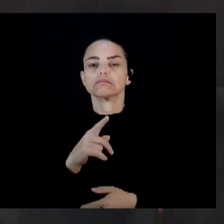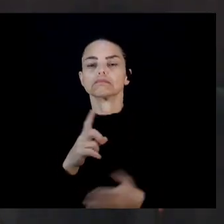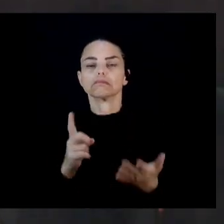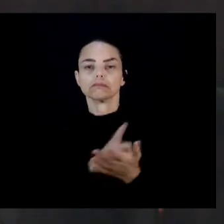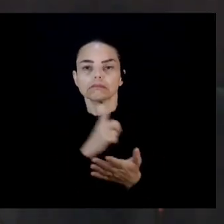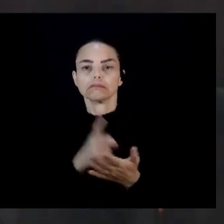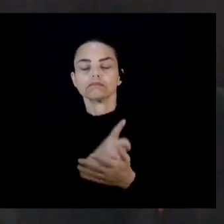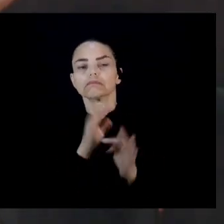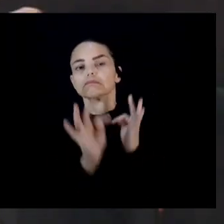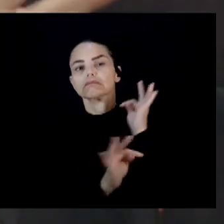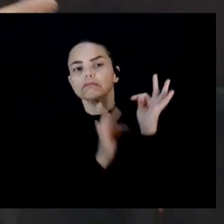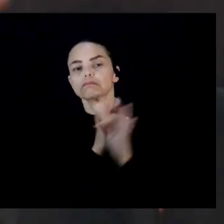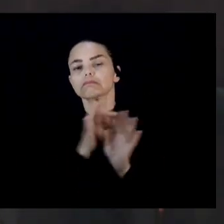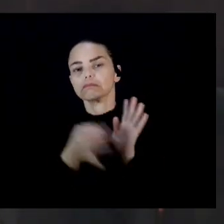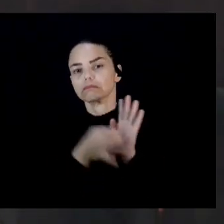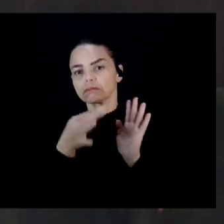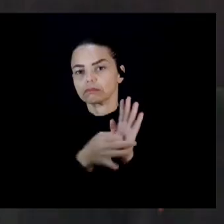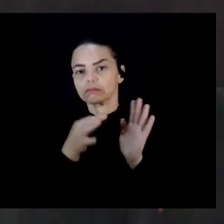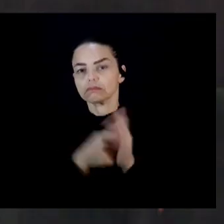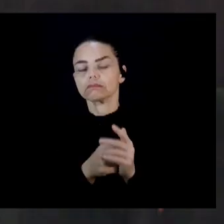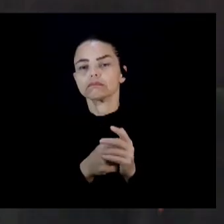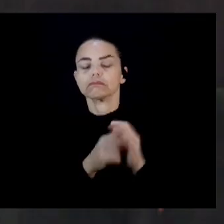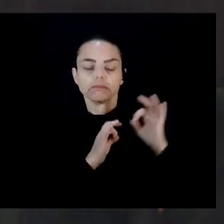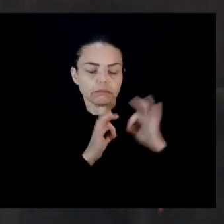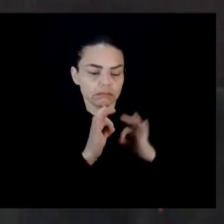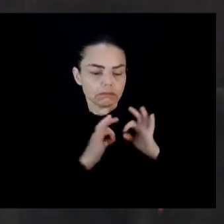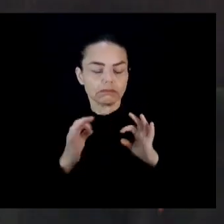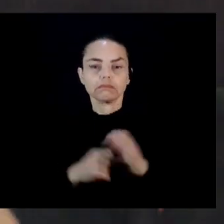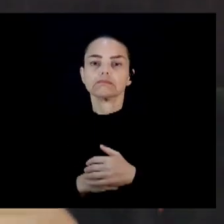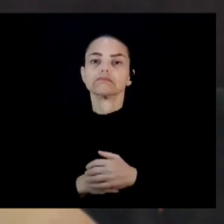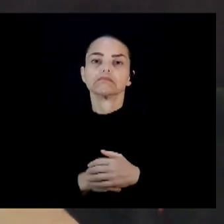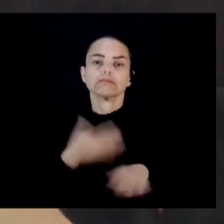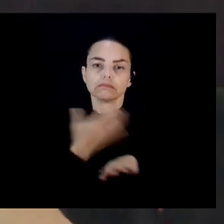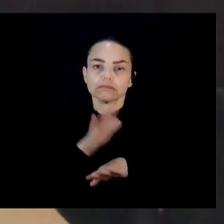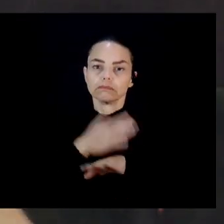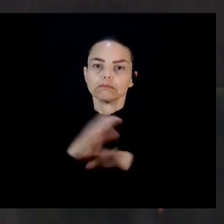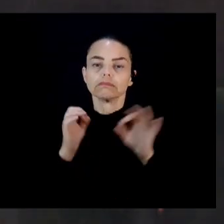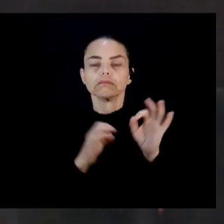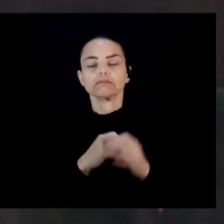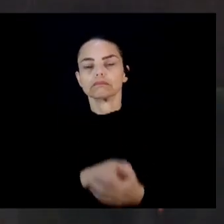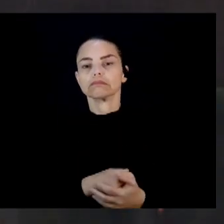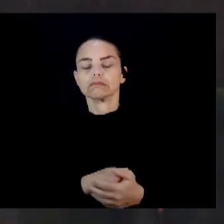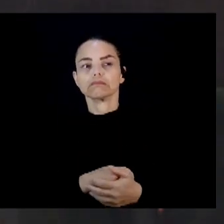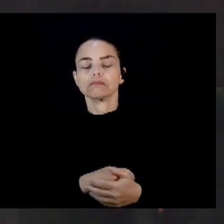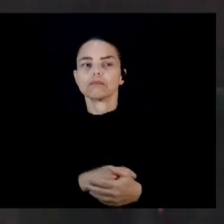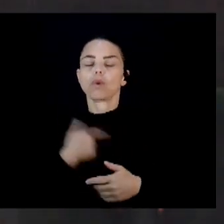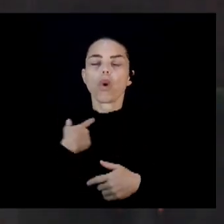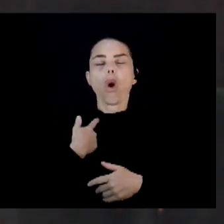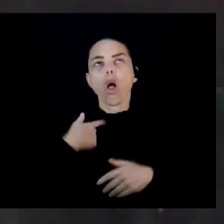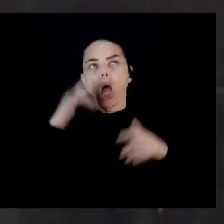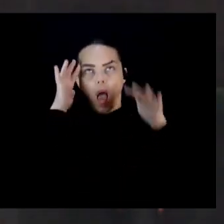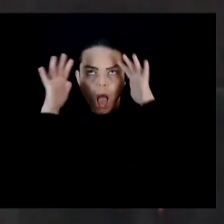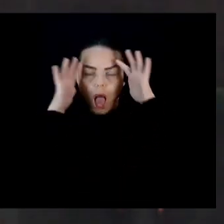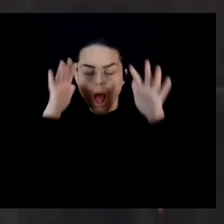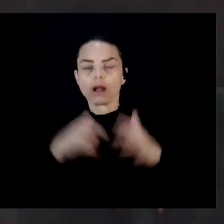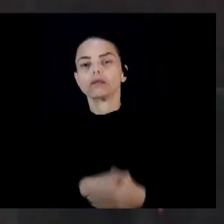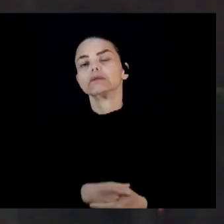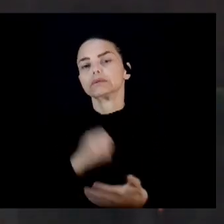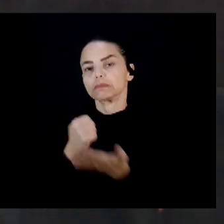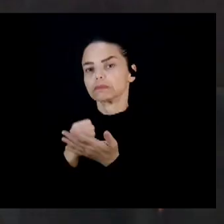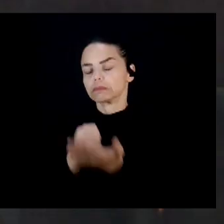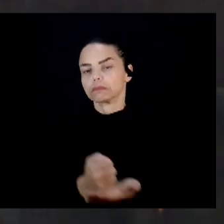de indicar, deixar essas roupinhas, assim, já muito práticas, assim, para não ter distração. Então, tudo isso vai te ajudar a